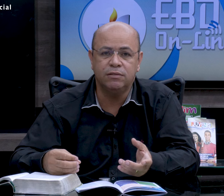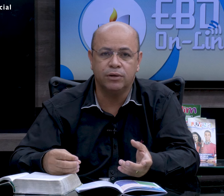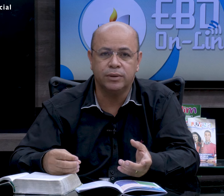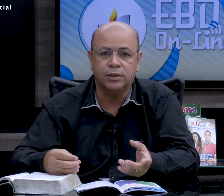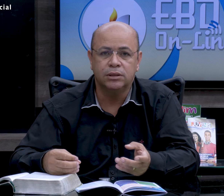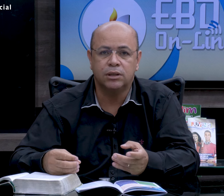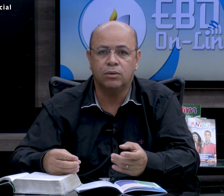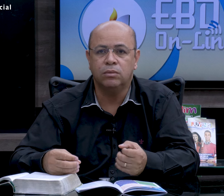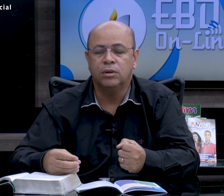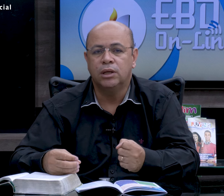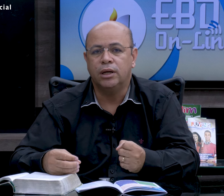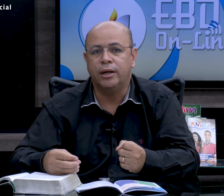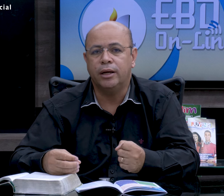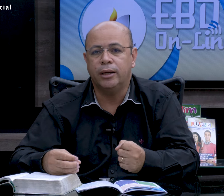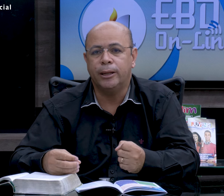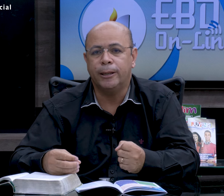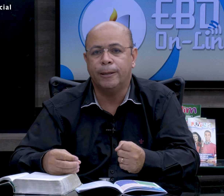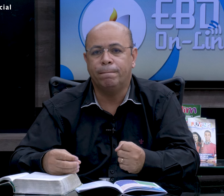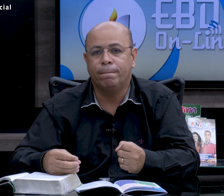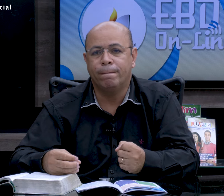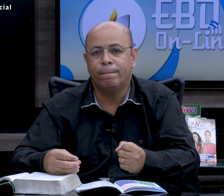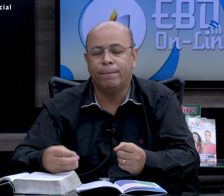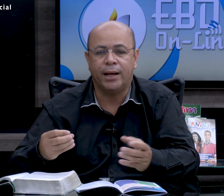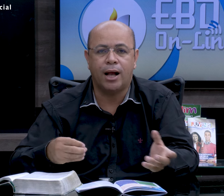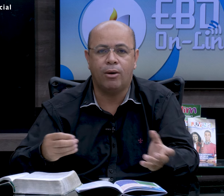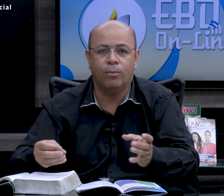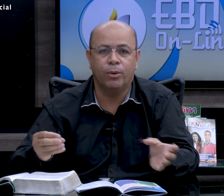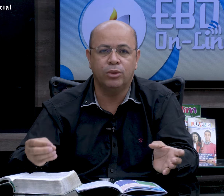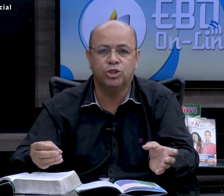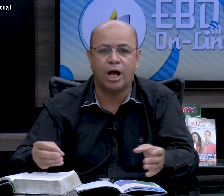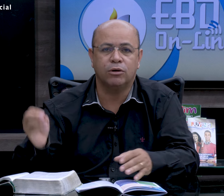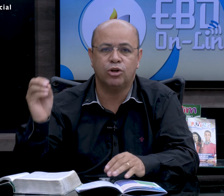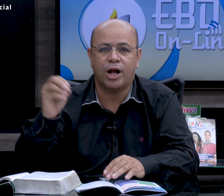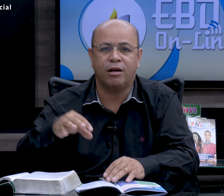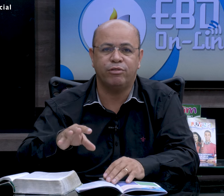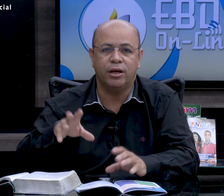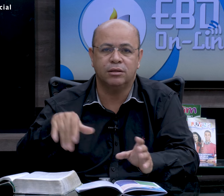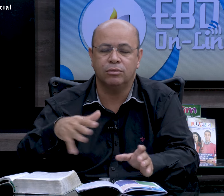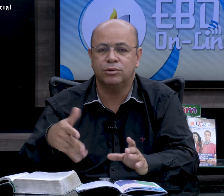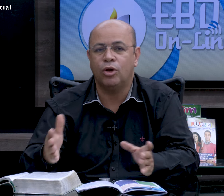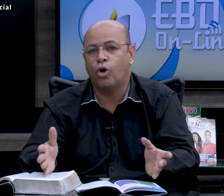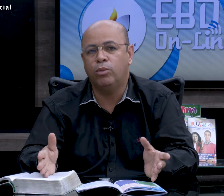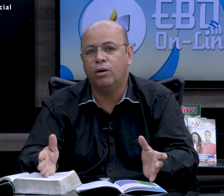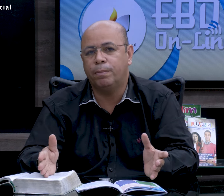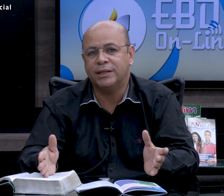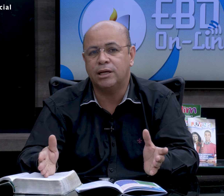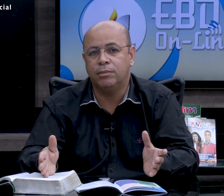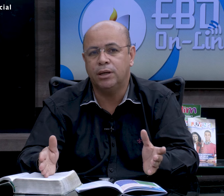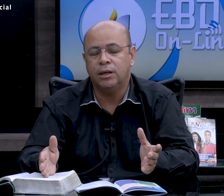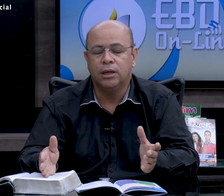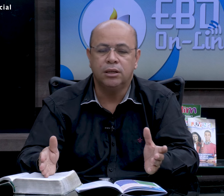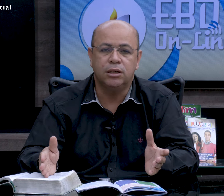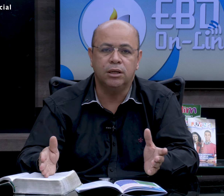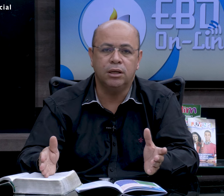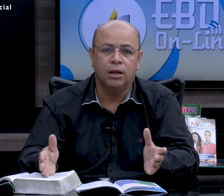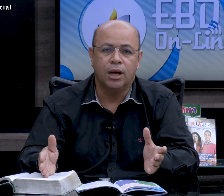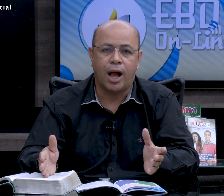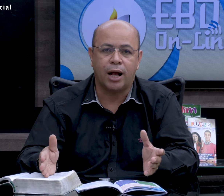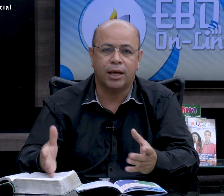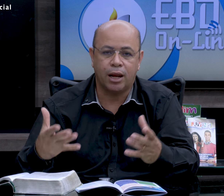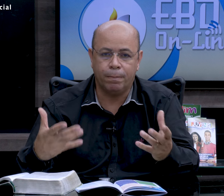mais visível né então Eh pegar um pouquinho de água jogar café Então não não tem como não perceber